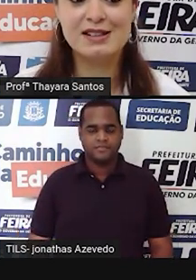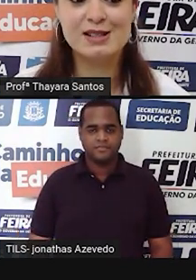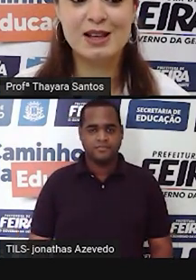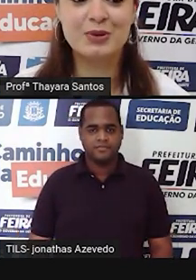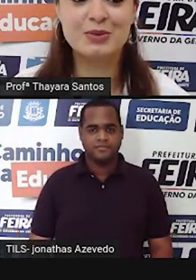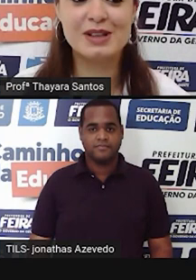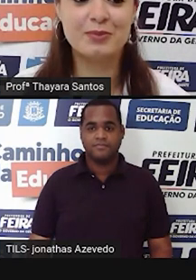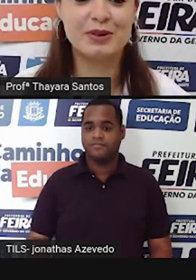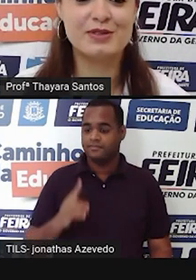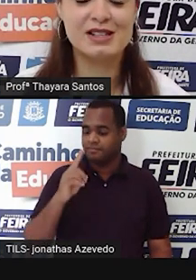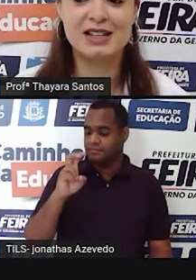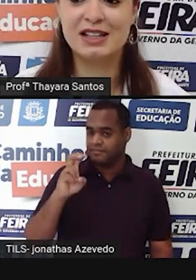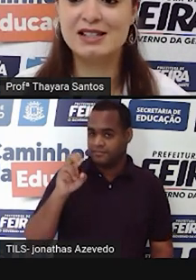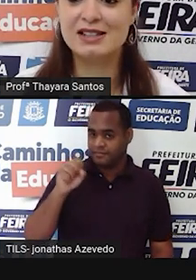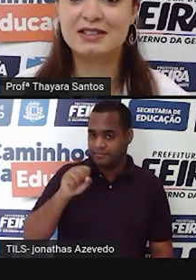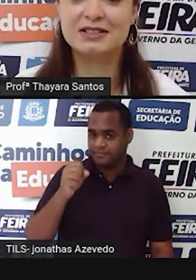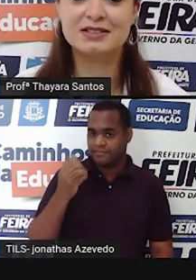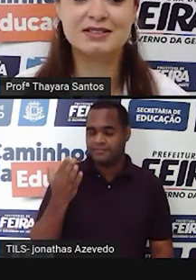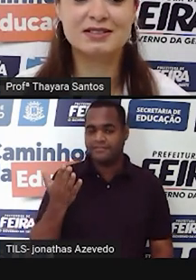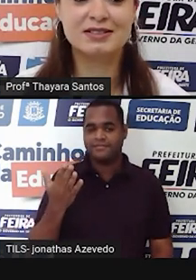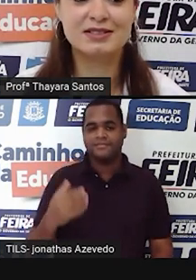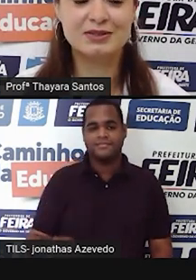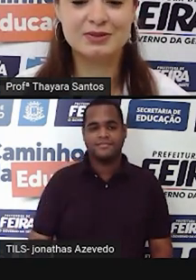15 segundos aí para vocês.